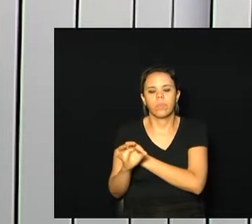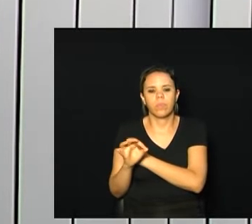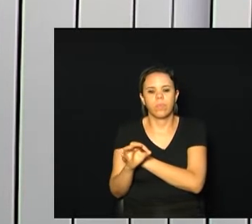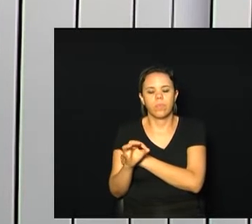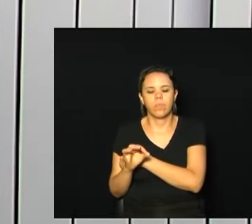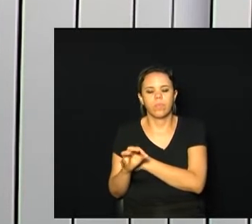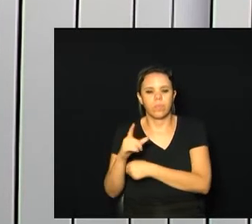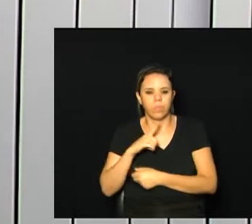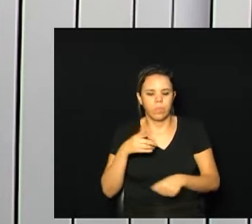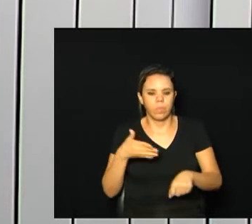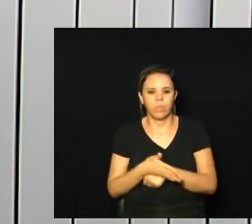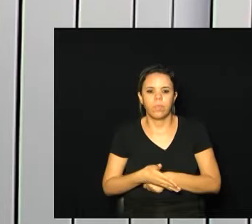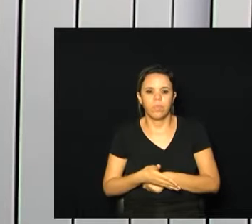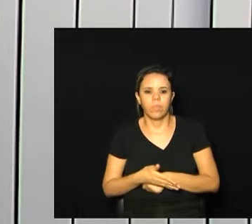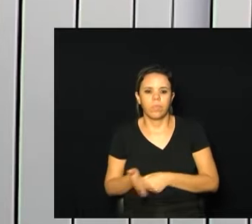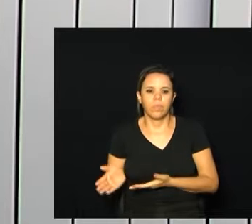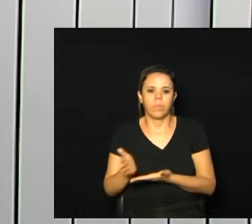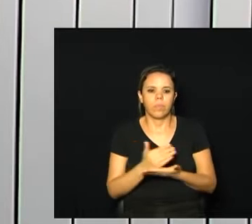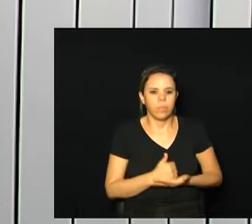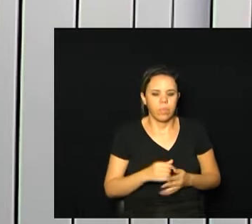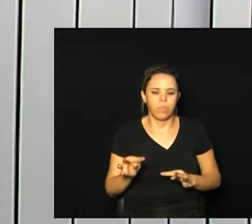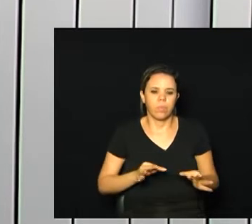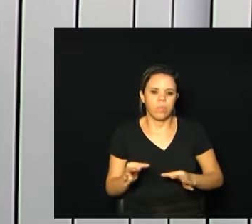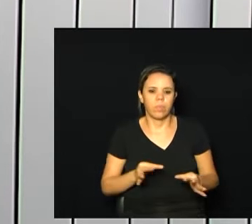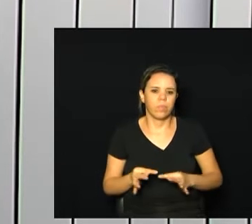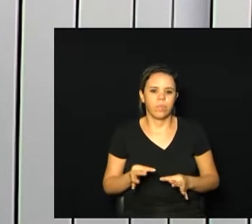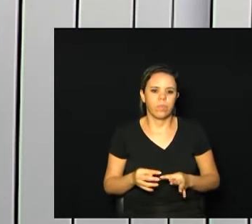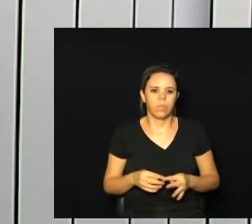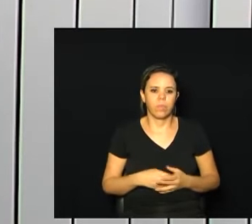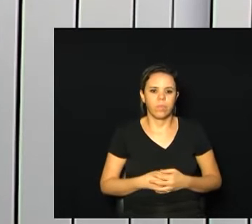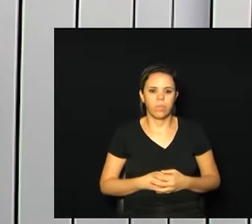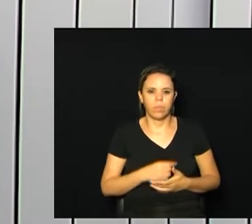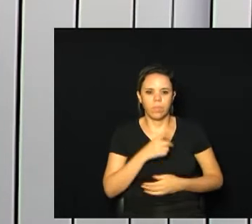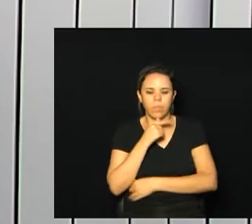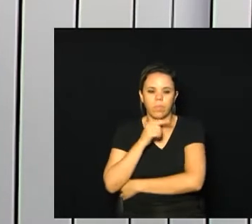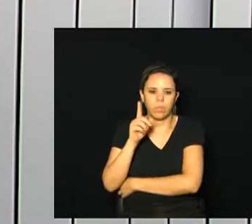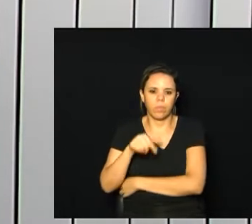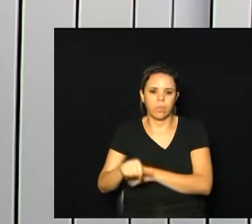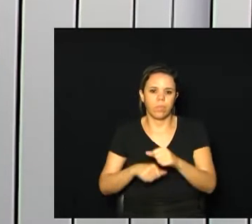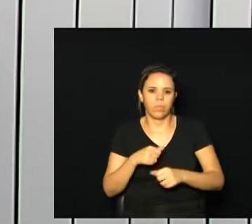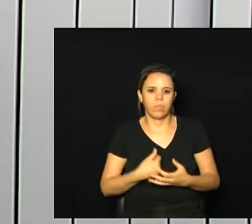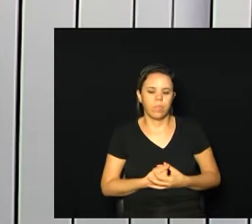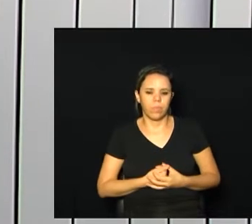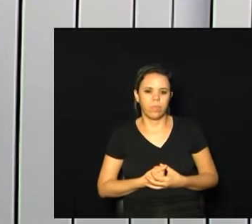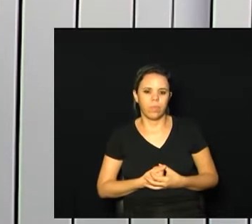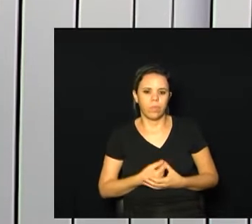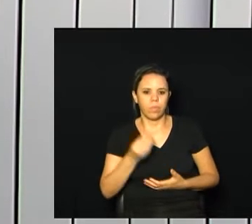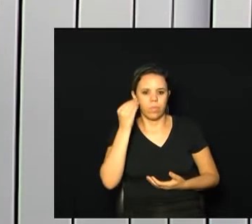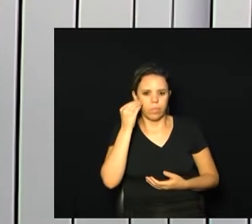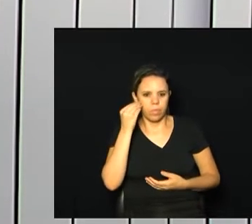53,2% têm acesso à coleta e tratamento de esgoto. Essa mudança é para